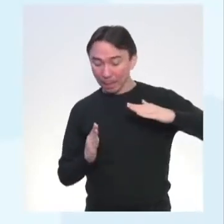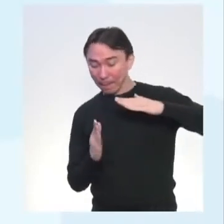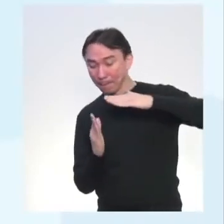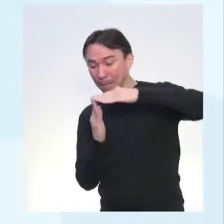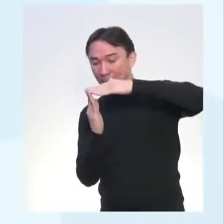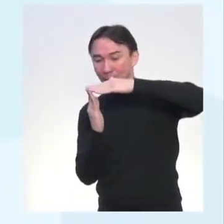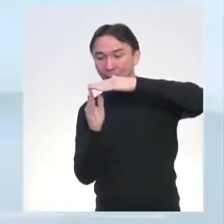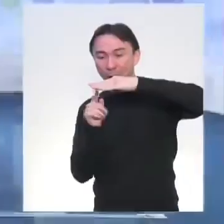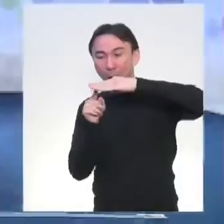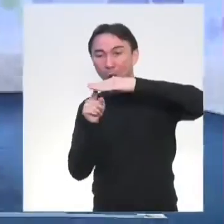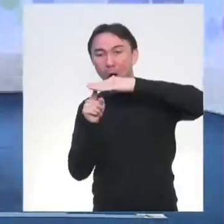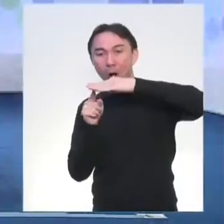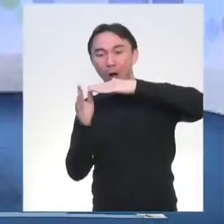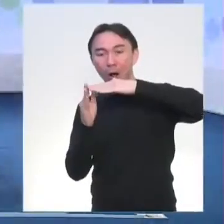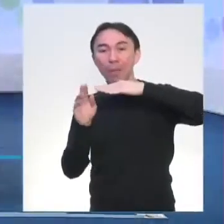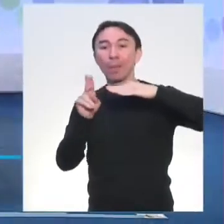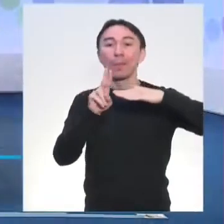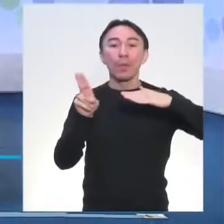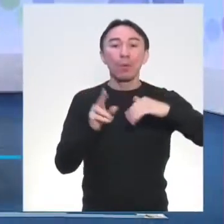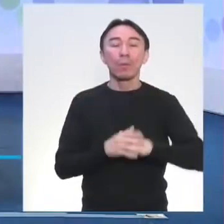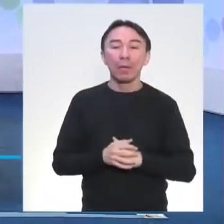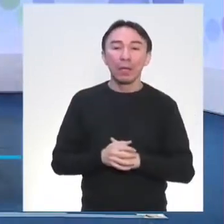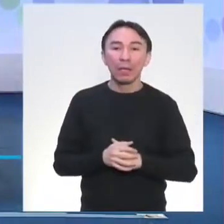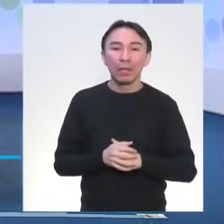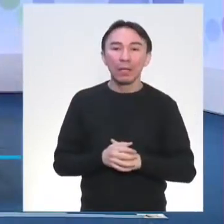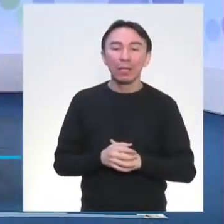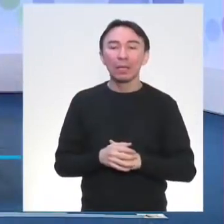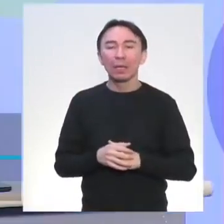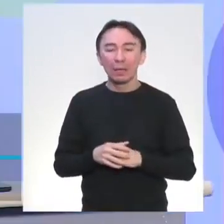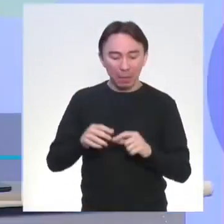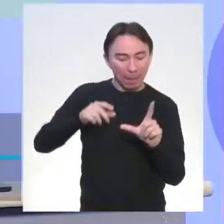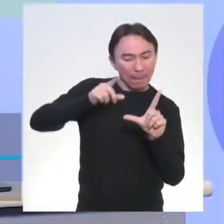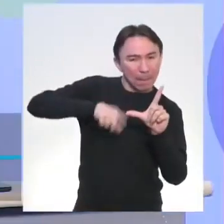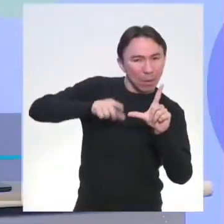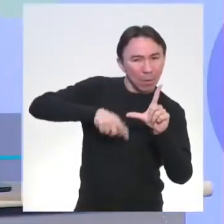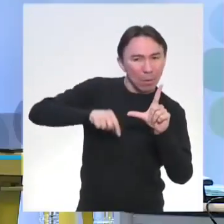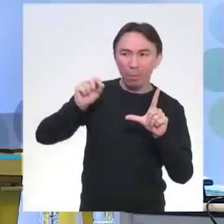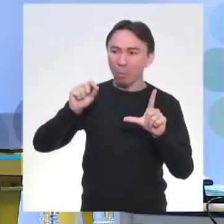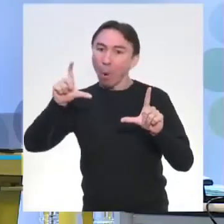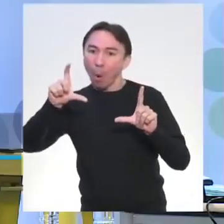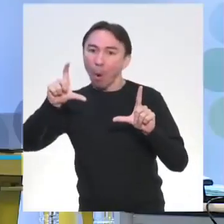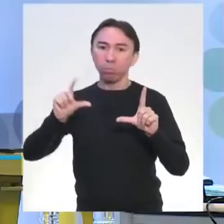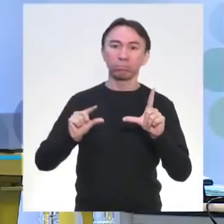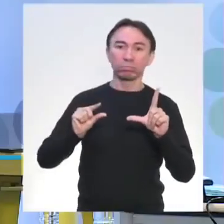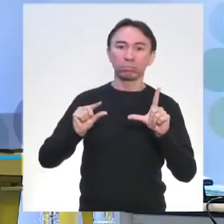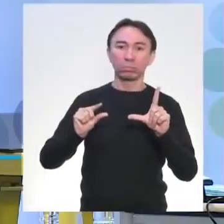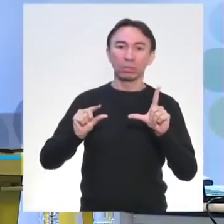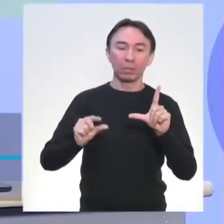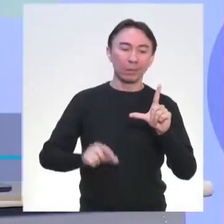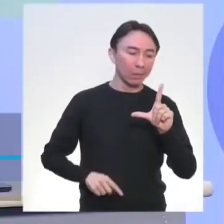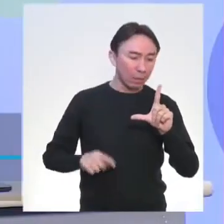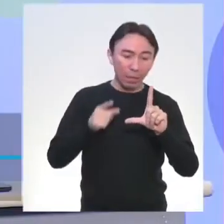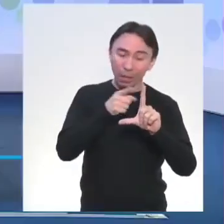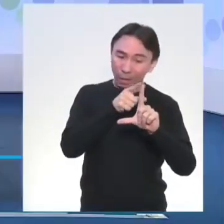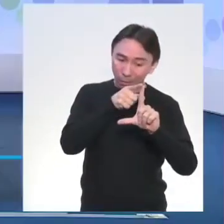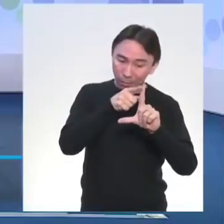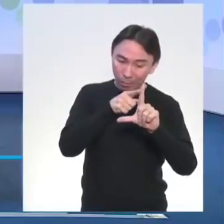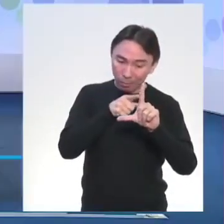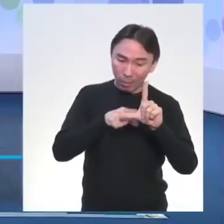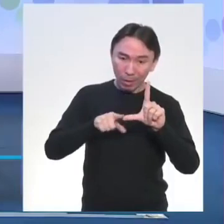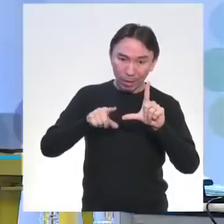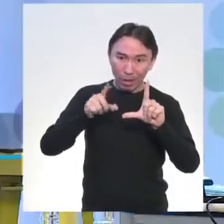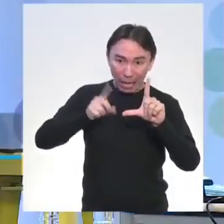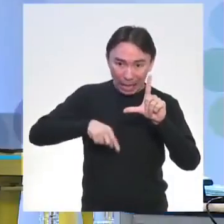para os cantos da figura, a gente usa a letra maiúscula ou minúscula, Vivi? Maiúscula. Maiúscula porque é um ponto. Exato. Né? Os pontos